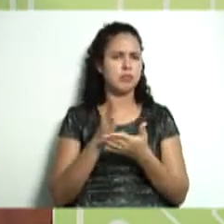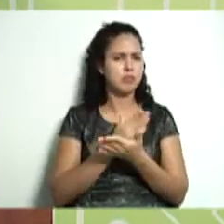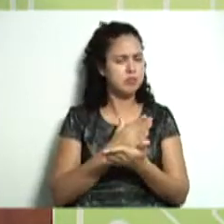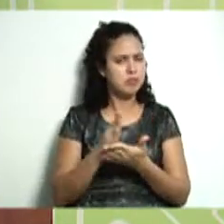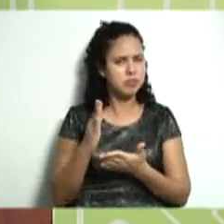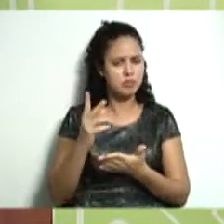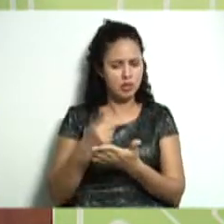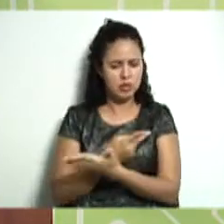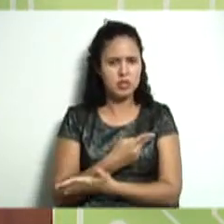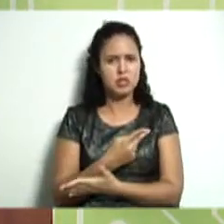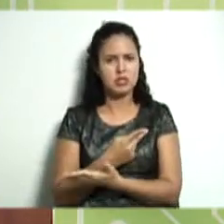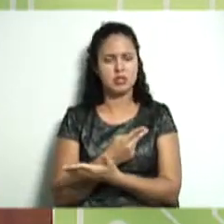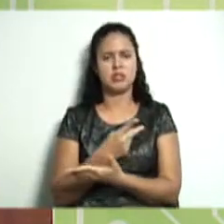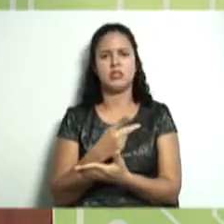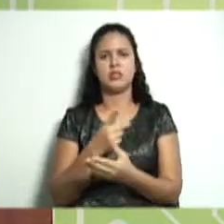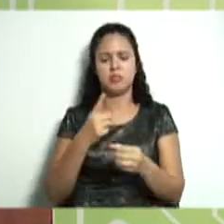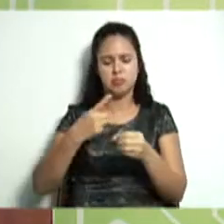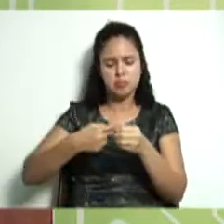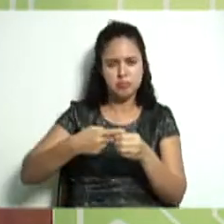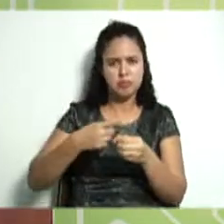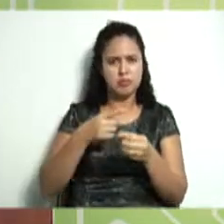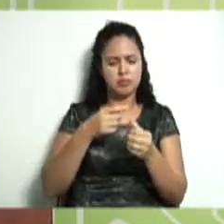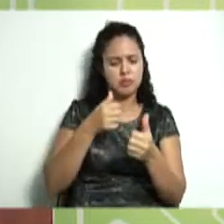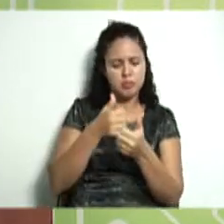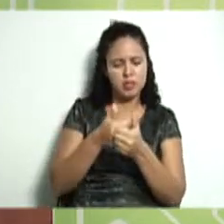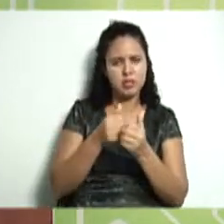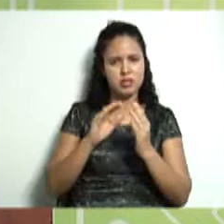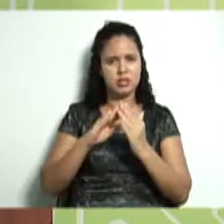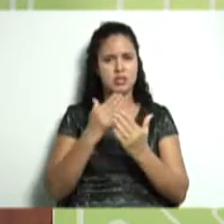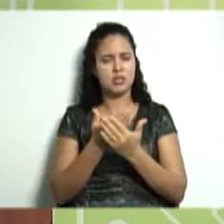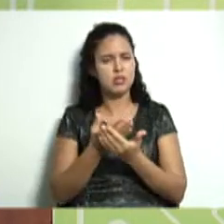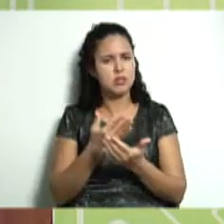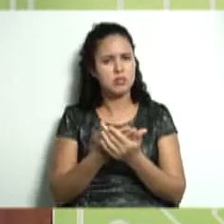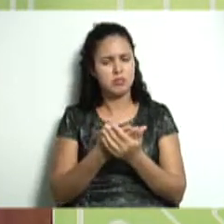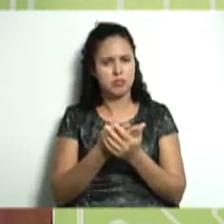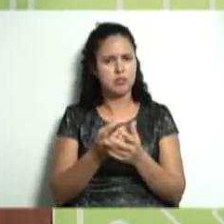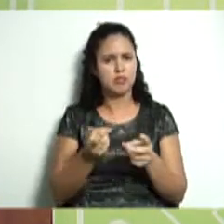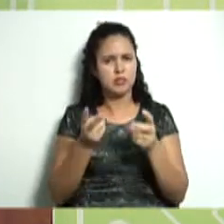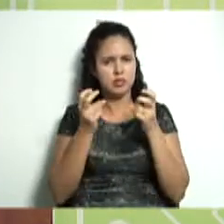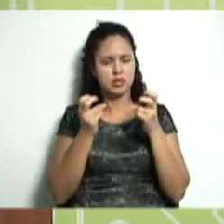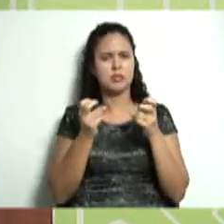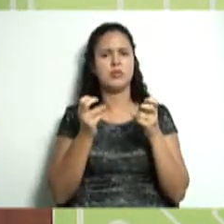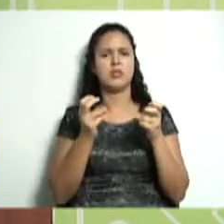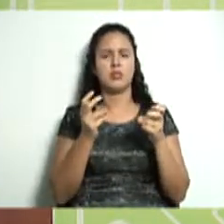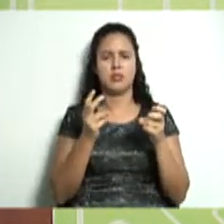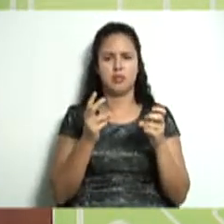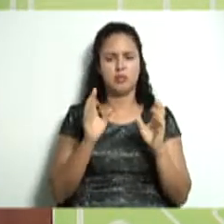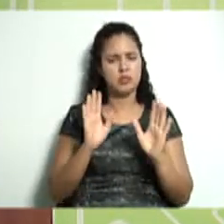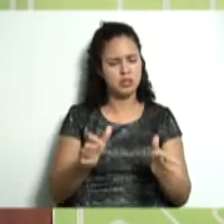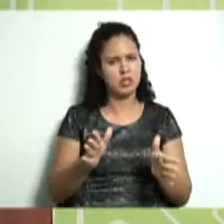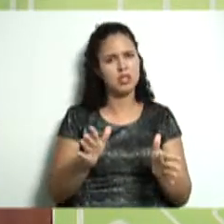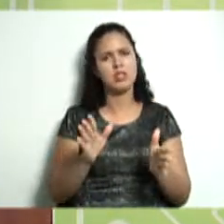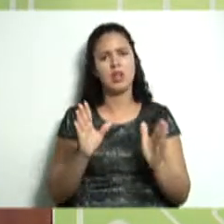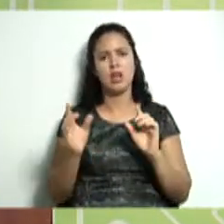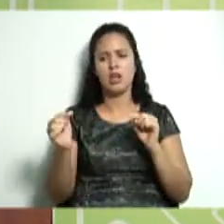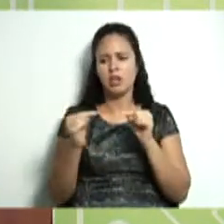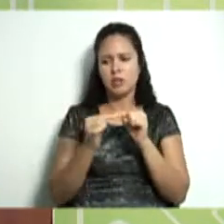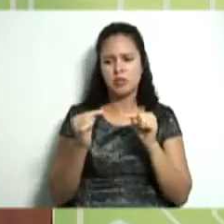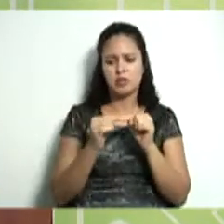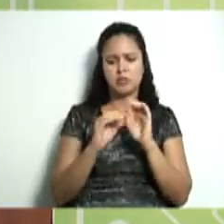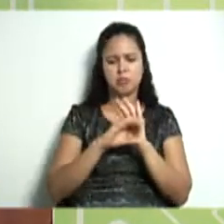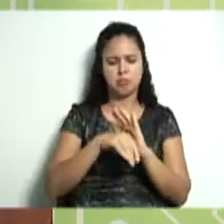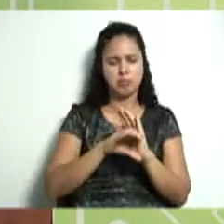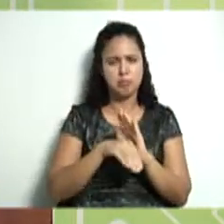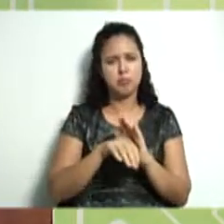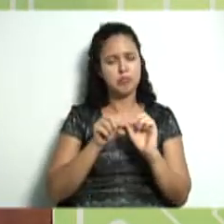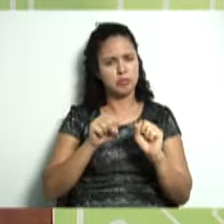aí na região de vocês que vocês conseguiram identificar, olhando aqui o que a gente conversou, já é muito